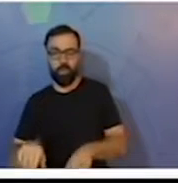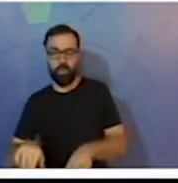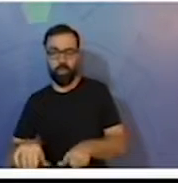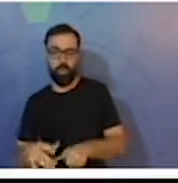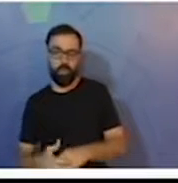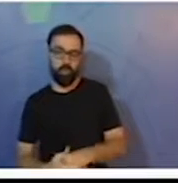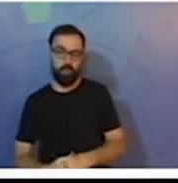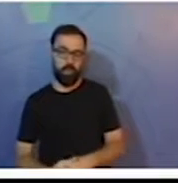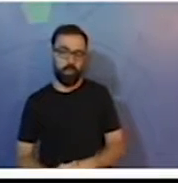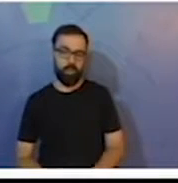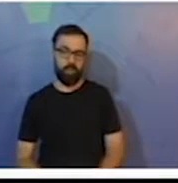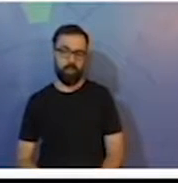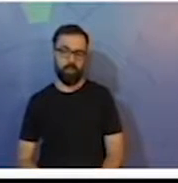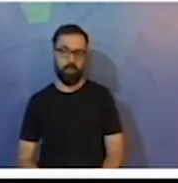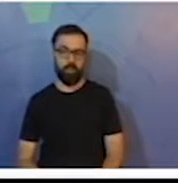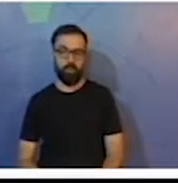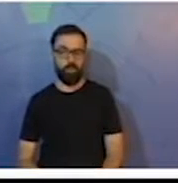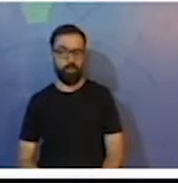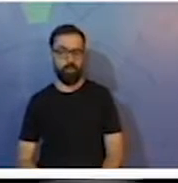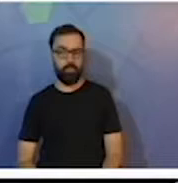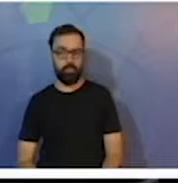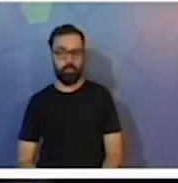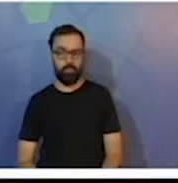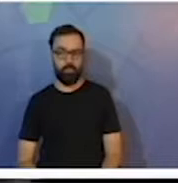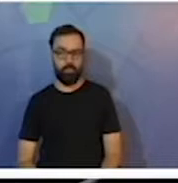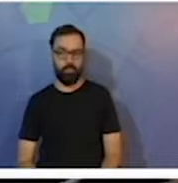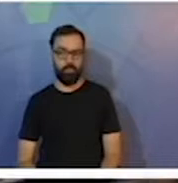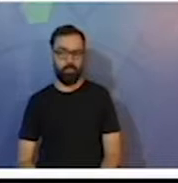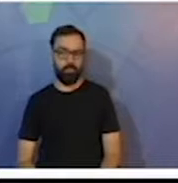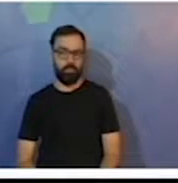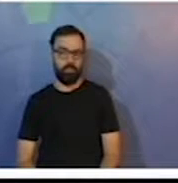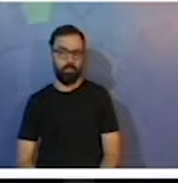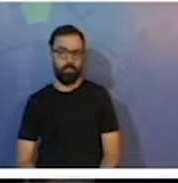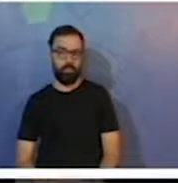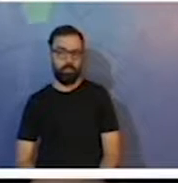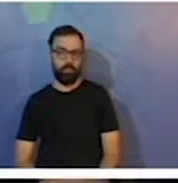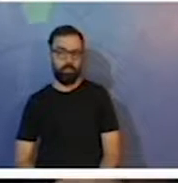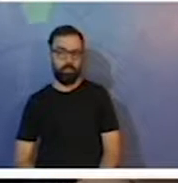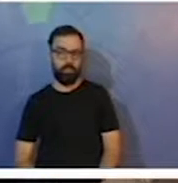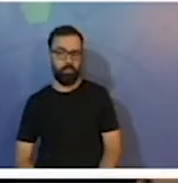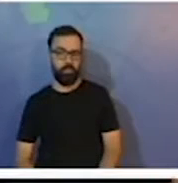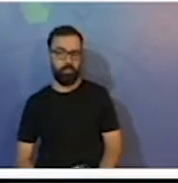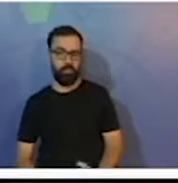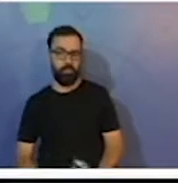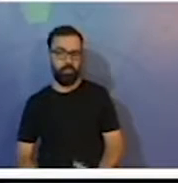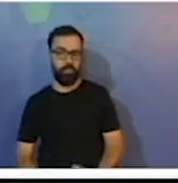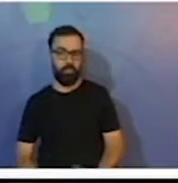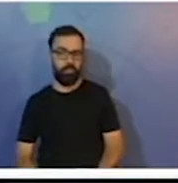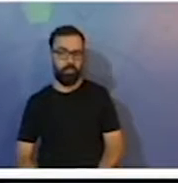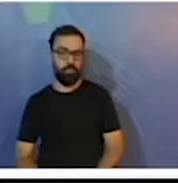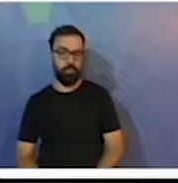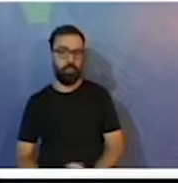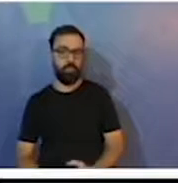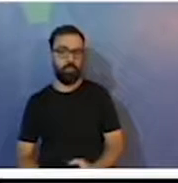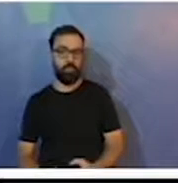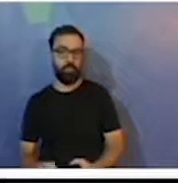dessa vez não vou falar nada ainda bem né meu filho também você tá ajudando muito